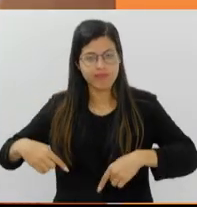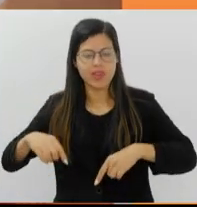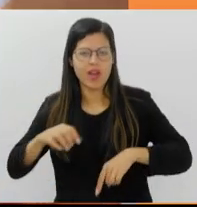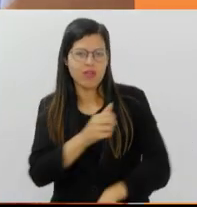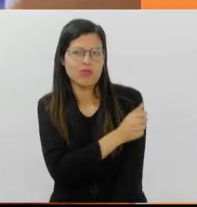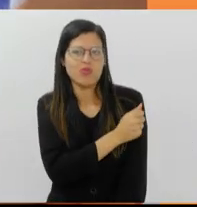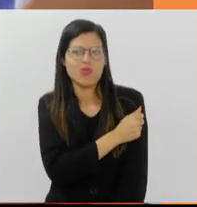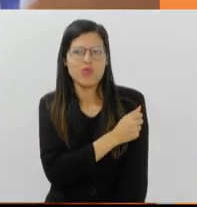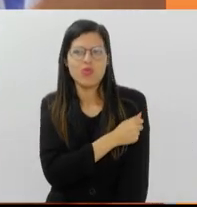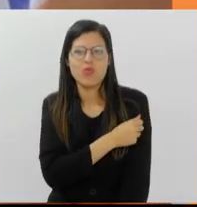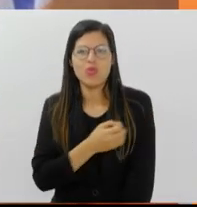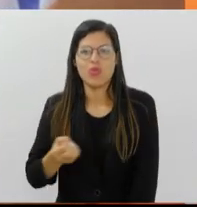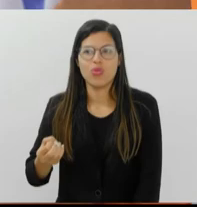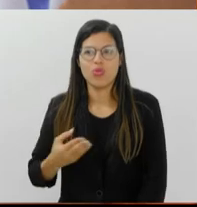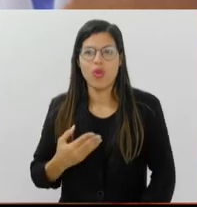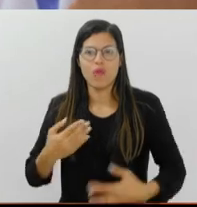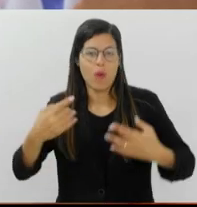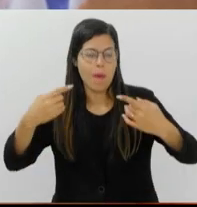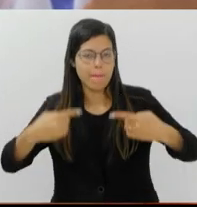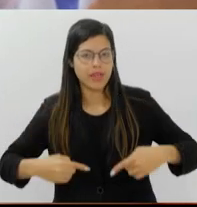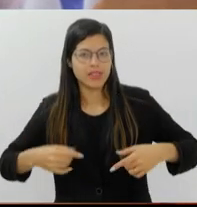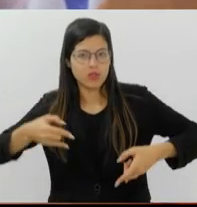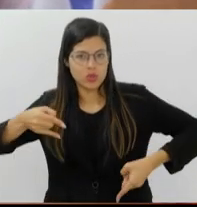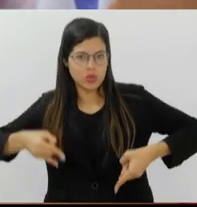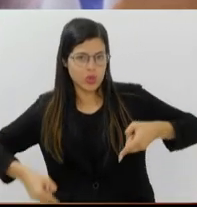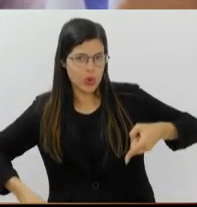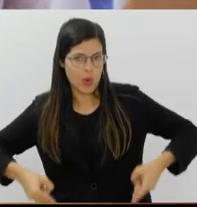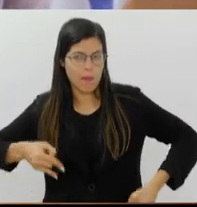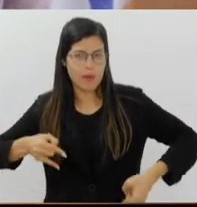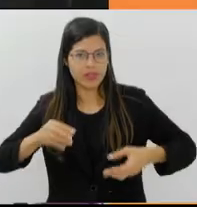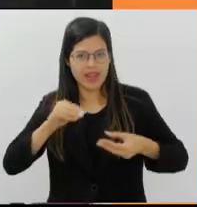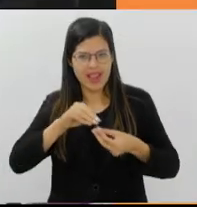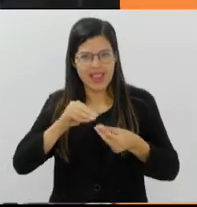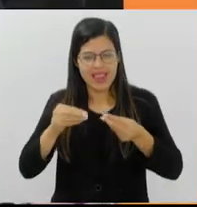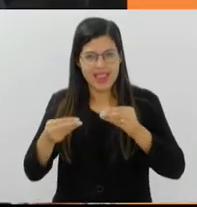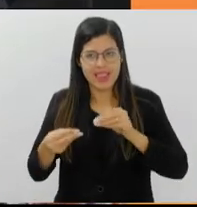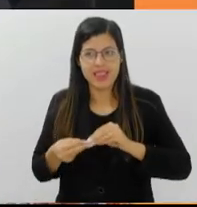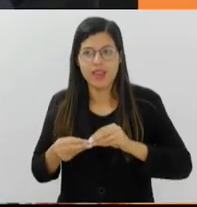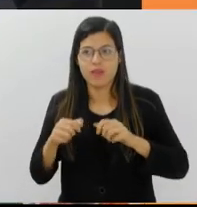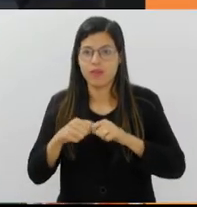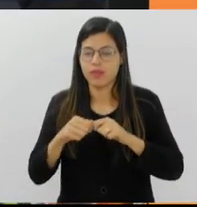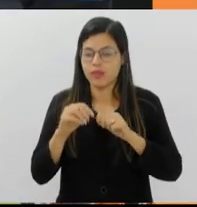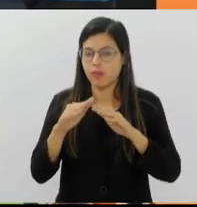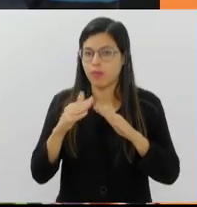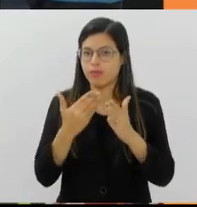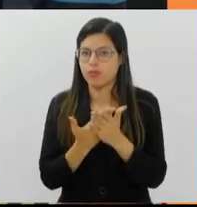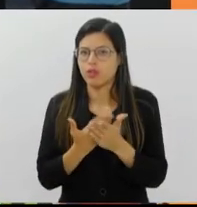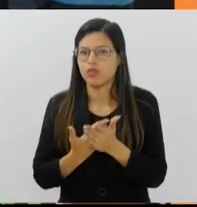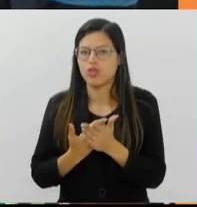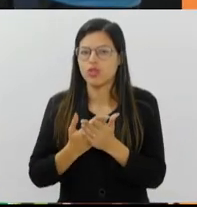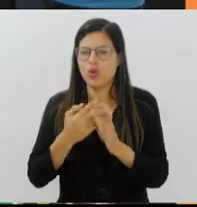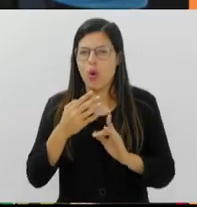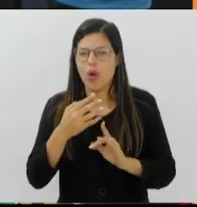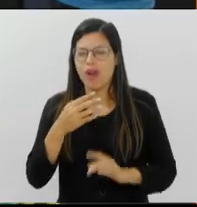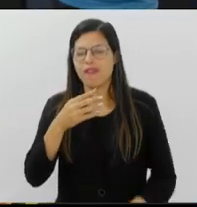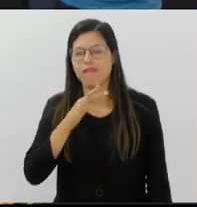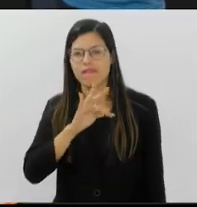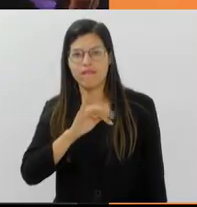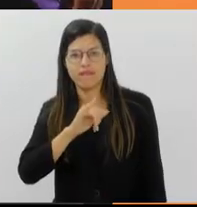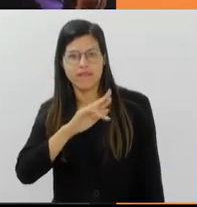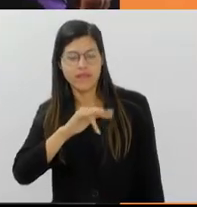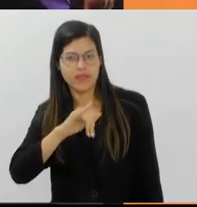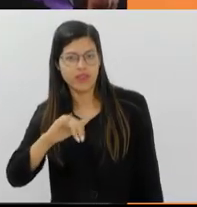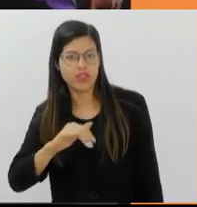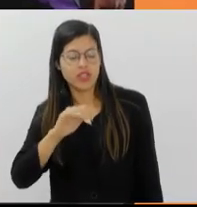nova temporada do torneio de robótica First Lego League, realizado pela escola Firjan SESI. O objetivo é projetar